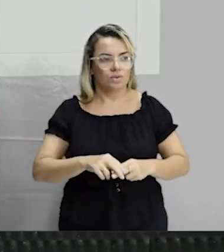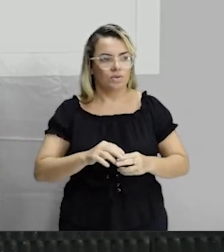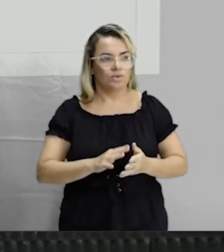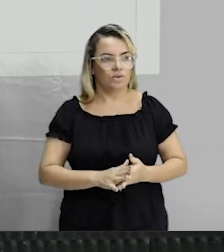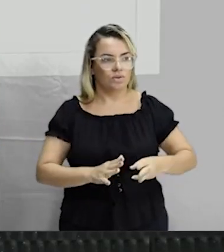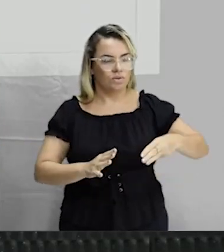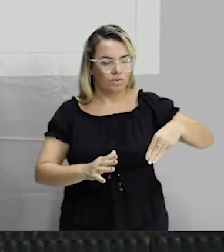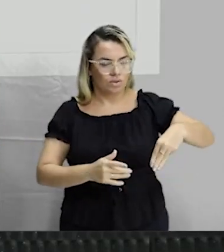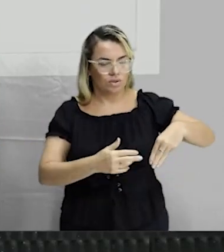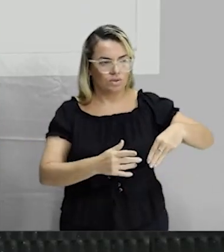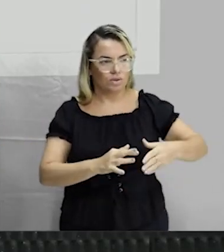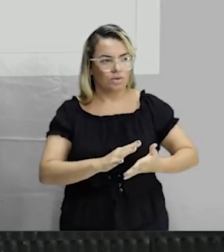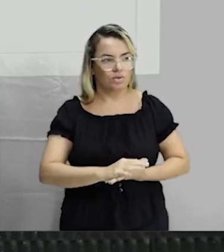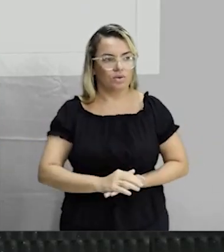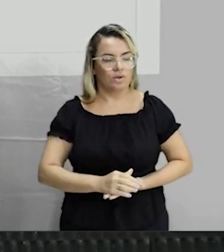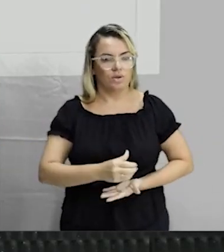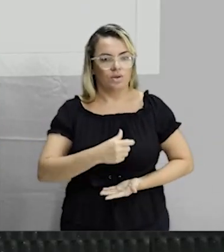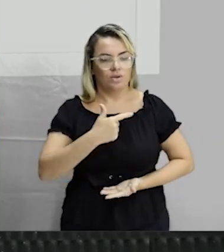2.165.